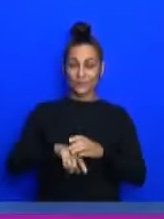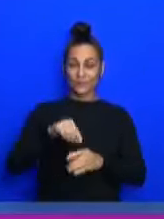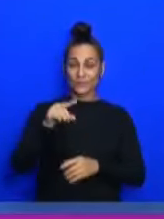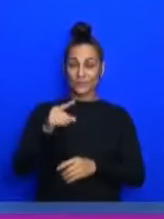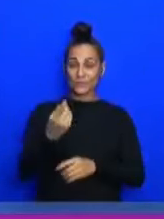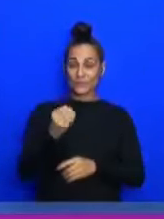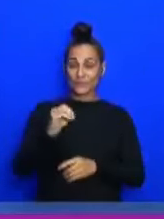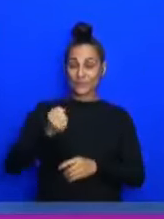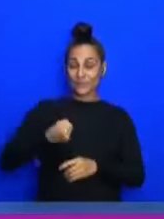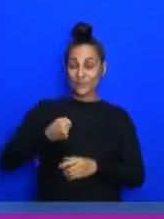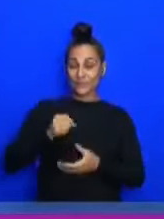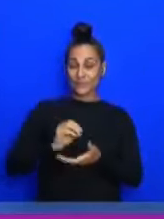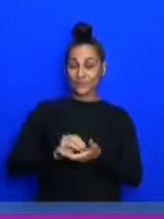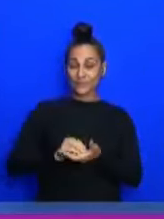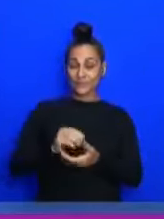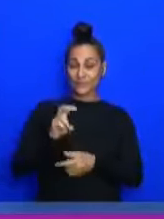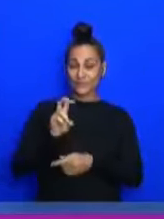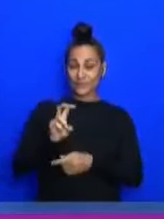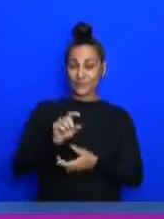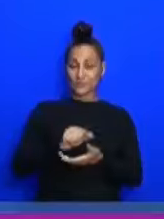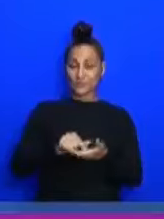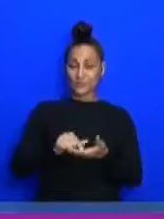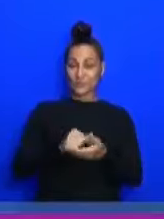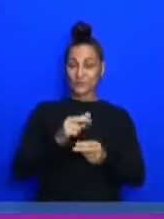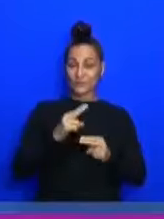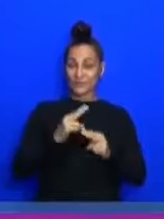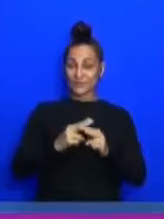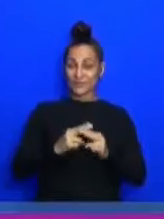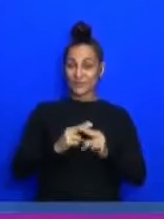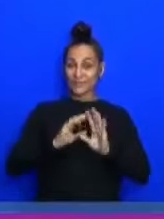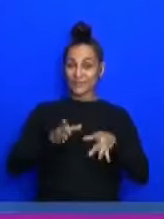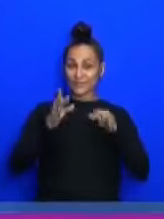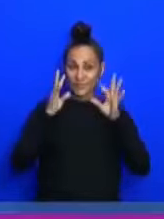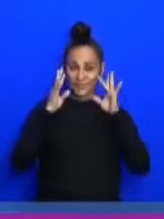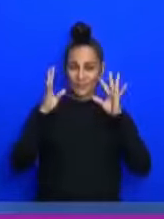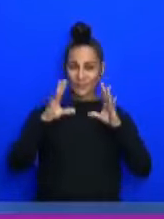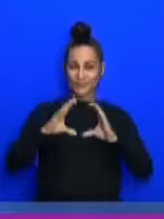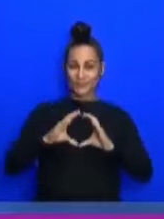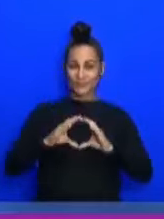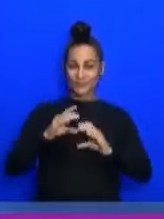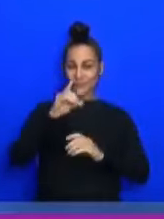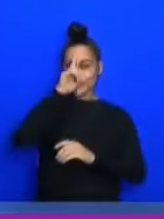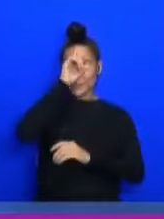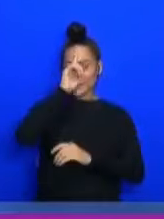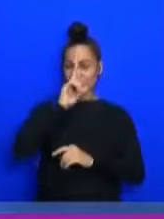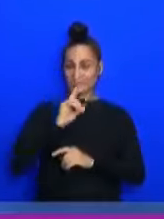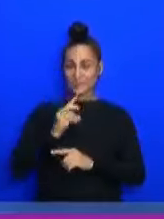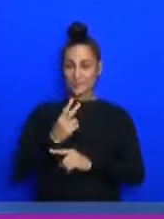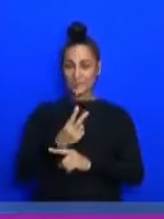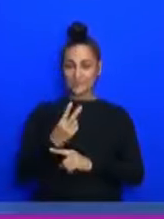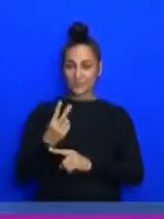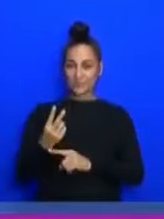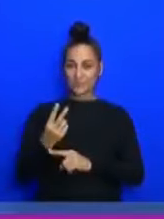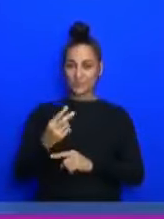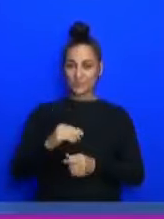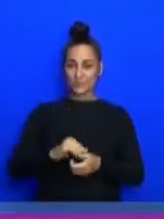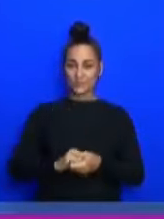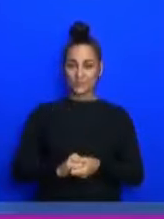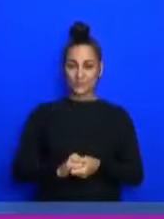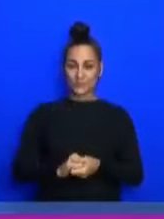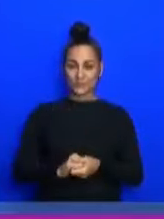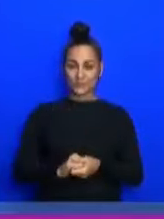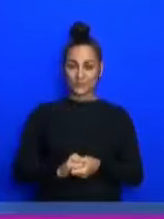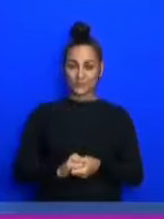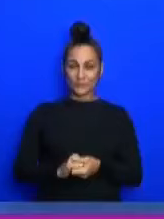sorteados 10 números faltam C loterias Caixa já pensou Bola amarela 22 amarela